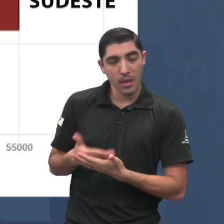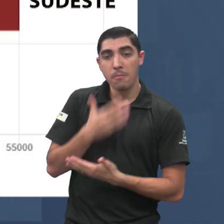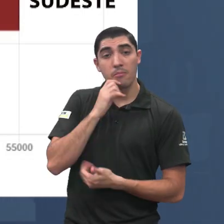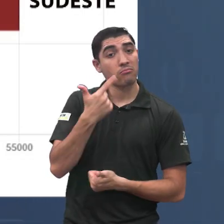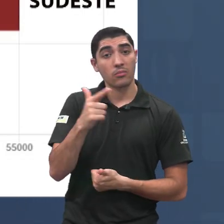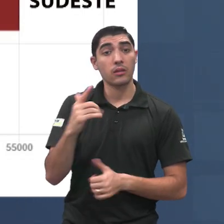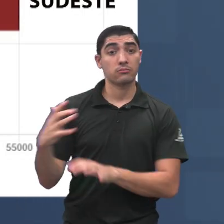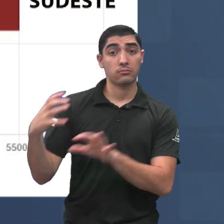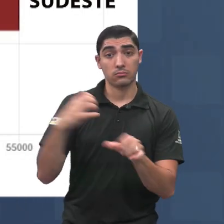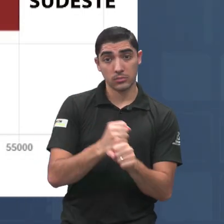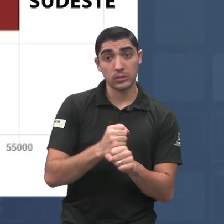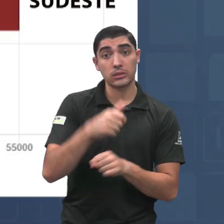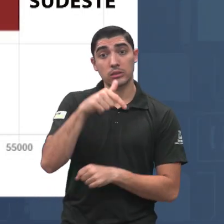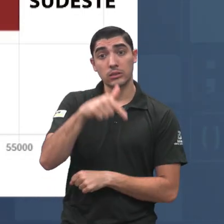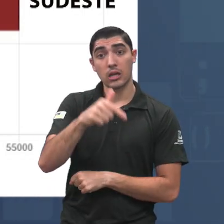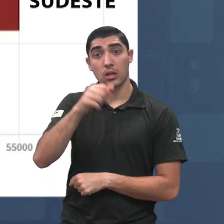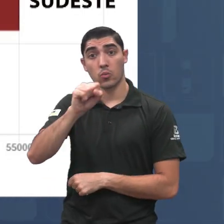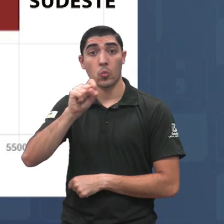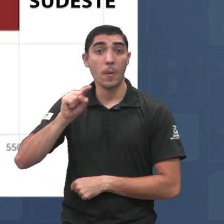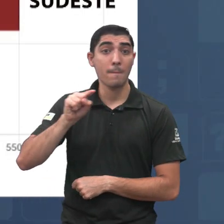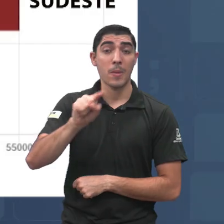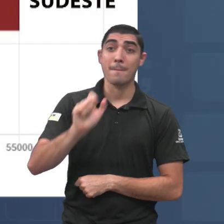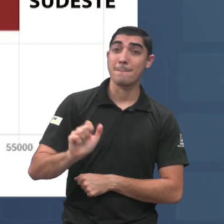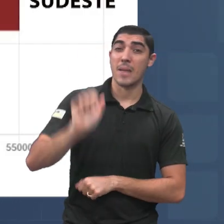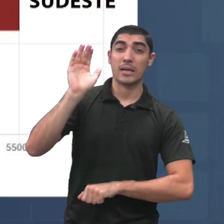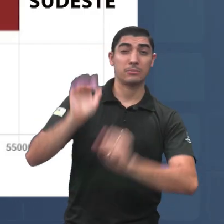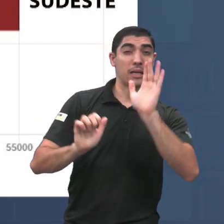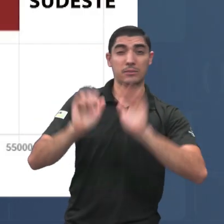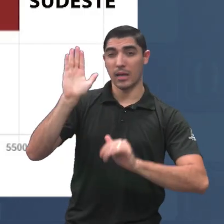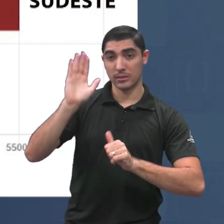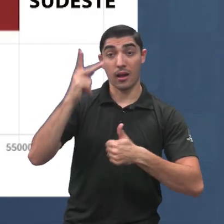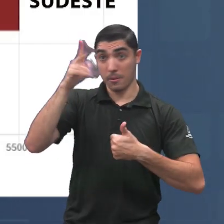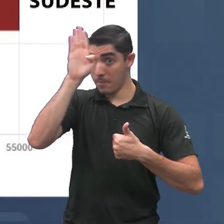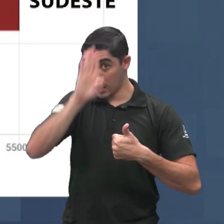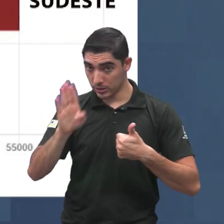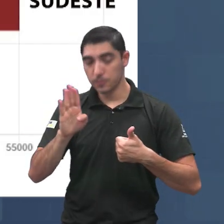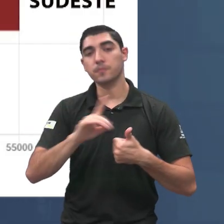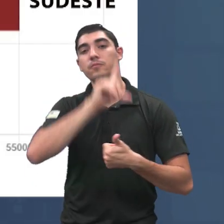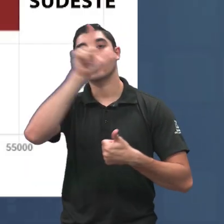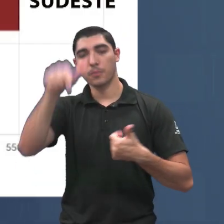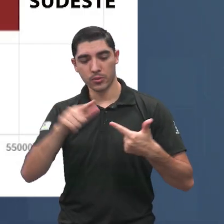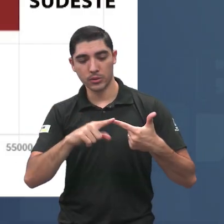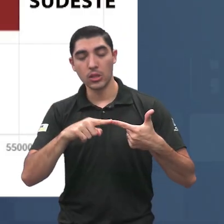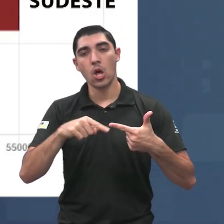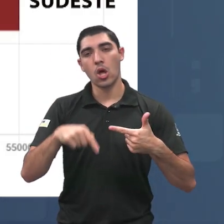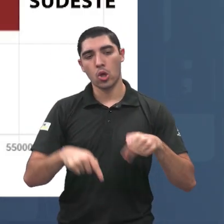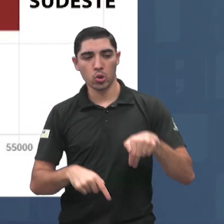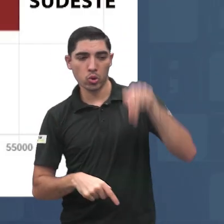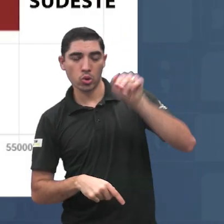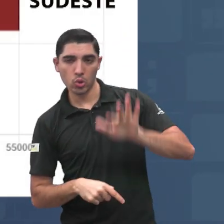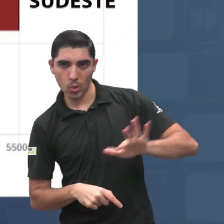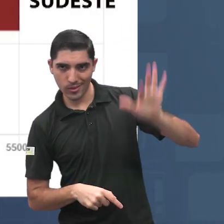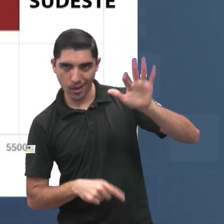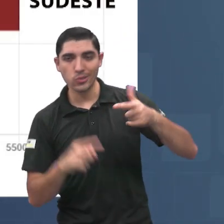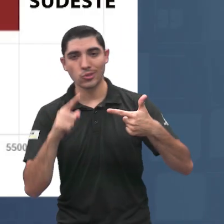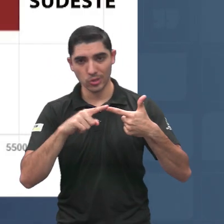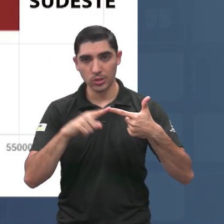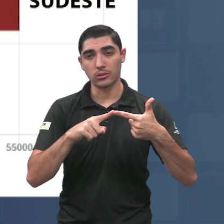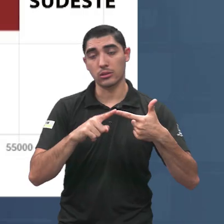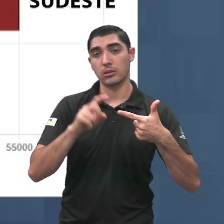de 58.000 casos, né? É o maior número do país. Logo em seguida, vem o Nordeste com